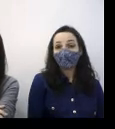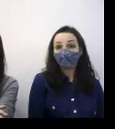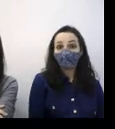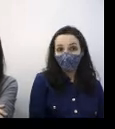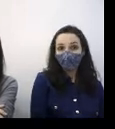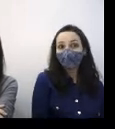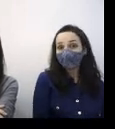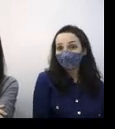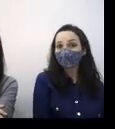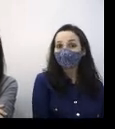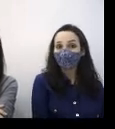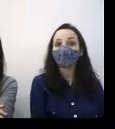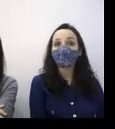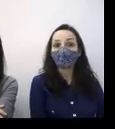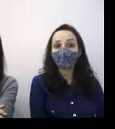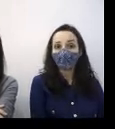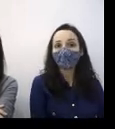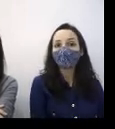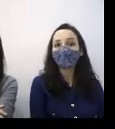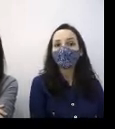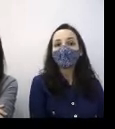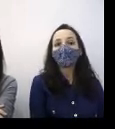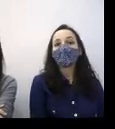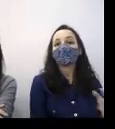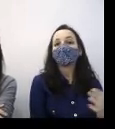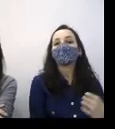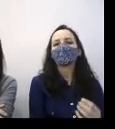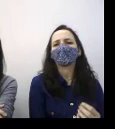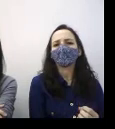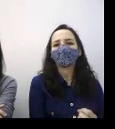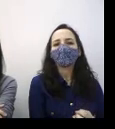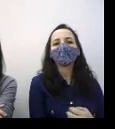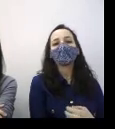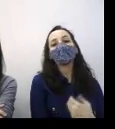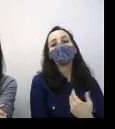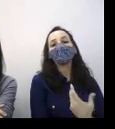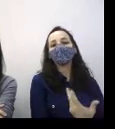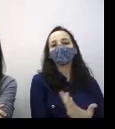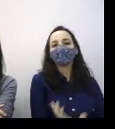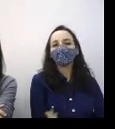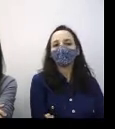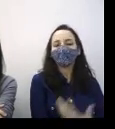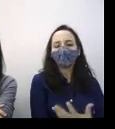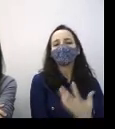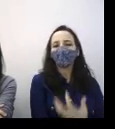A vida segue, nós seguimos, mas se reconstruir ou